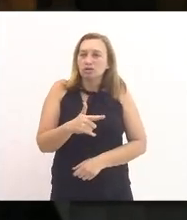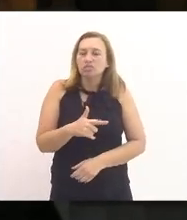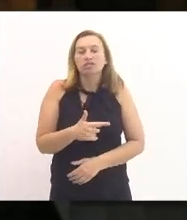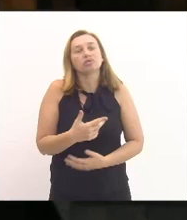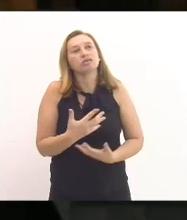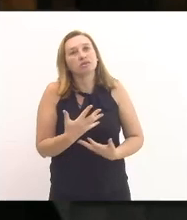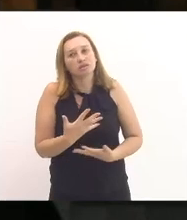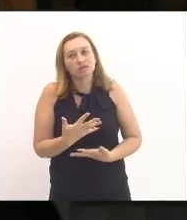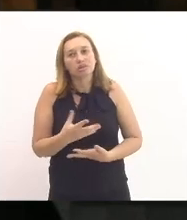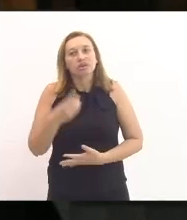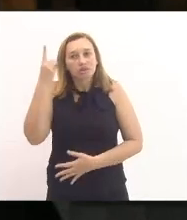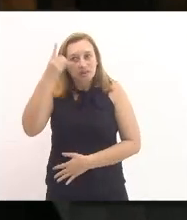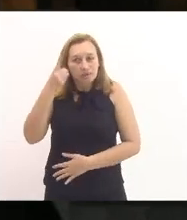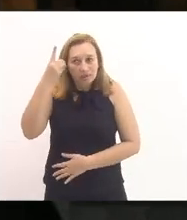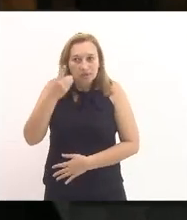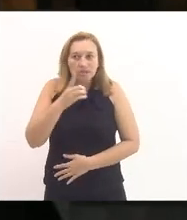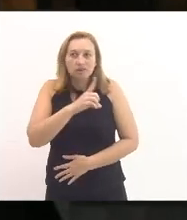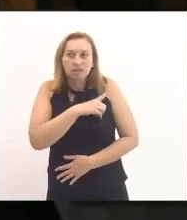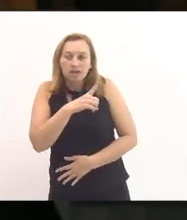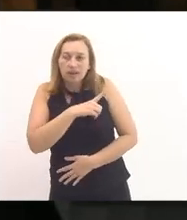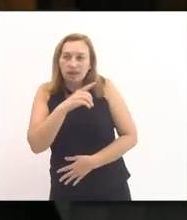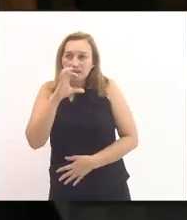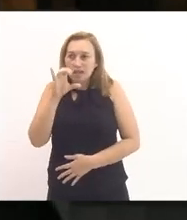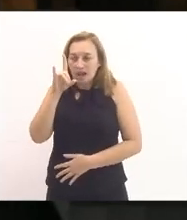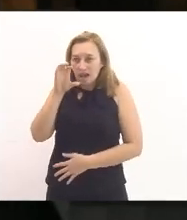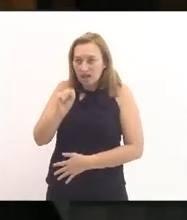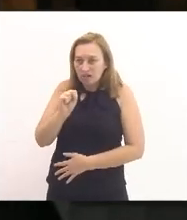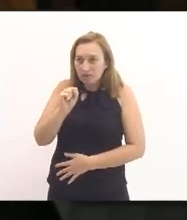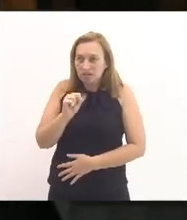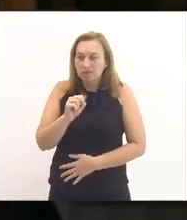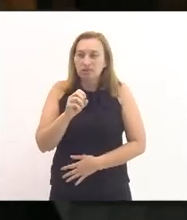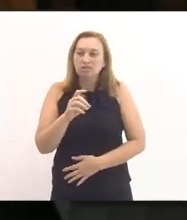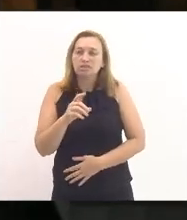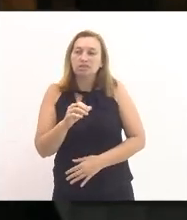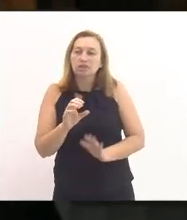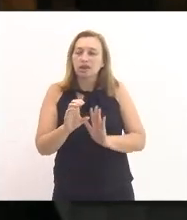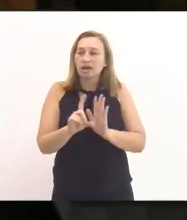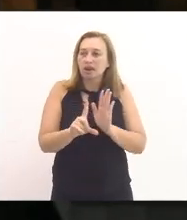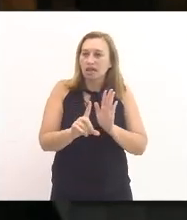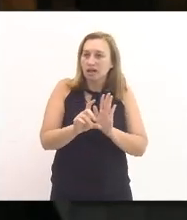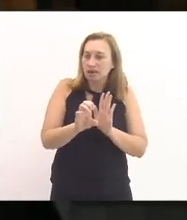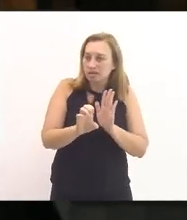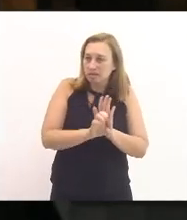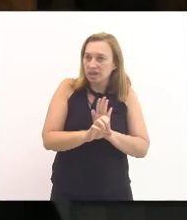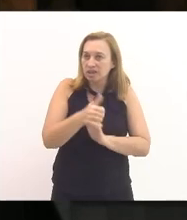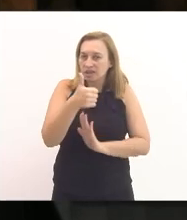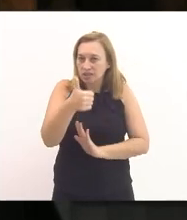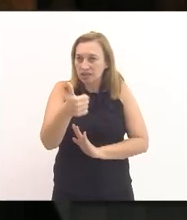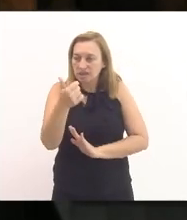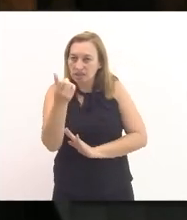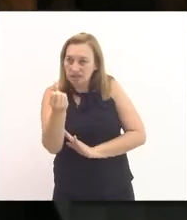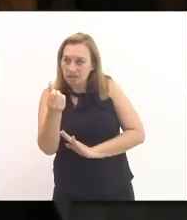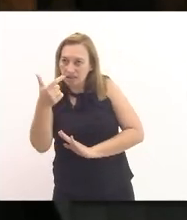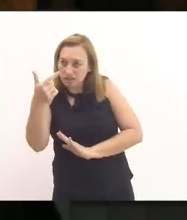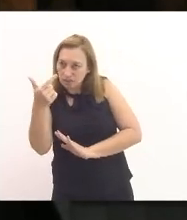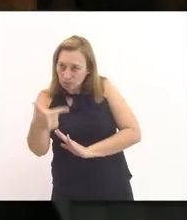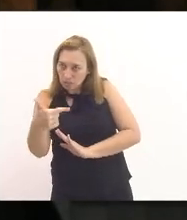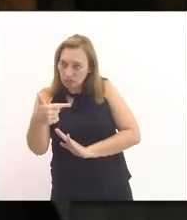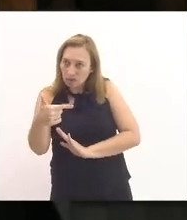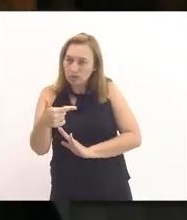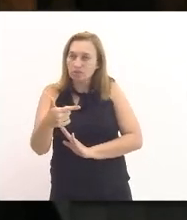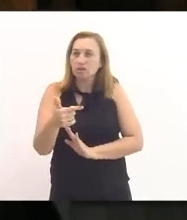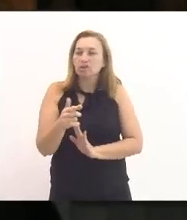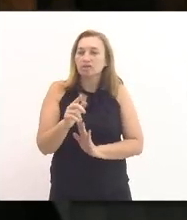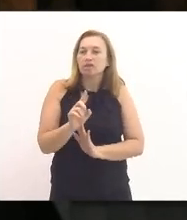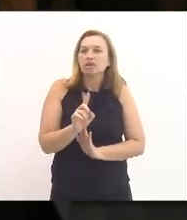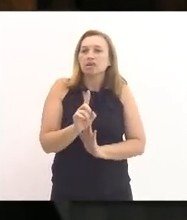incansável Deputado delegado Carlos Augusto a emenda 172 tem que prever o seguinte critério dois terços por